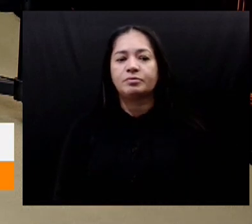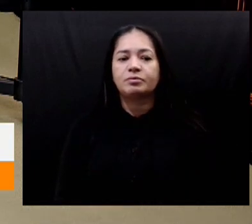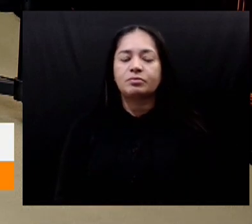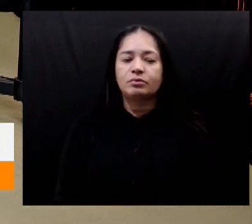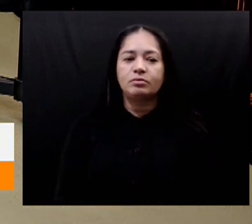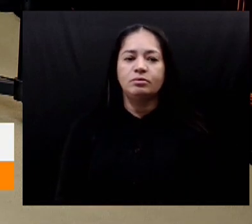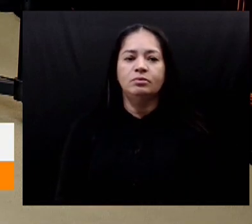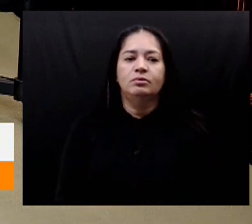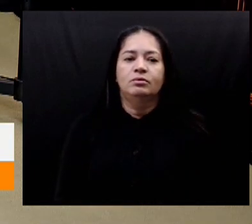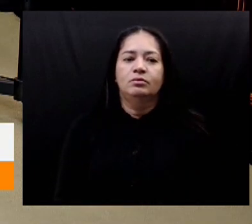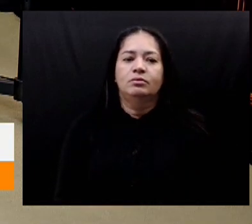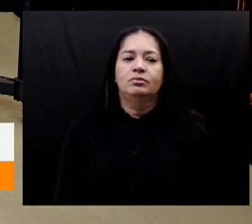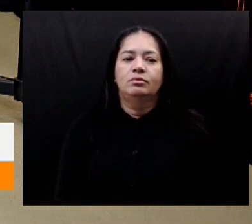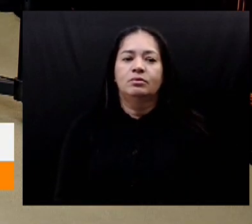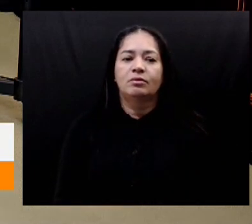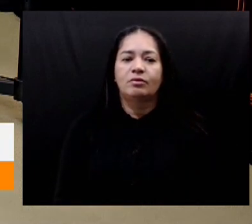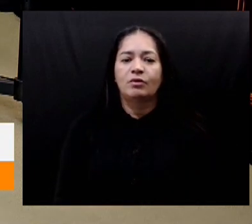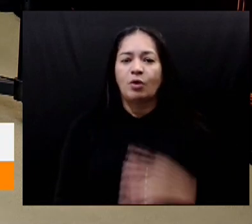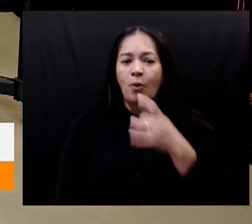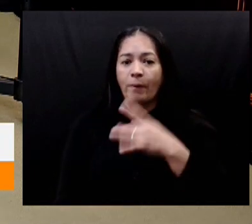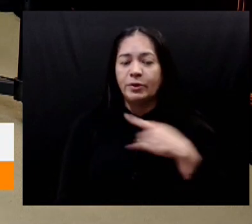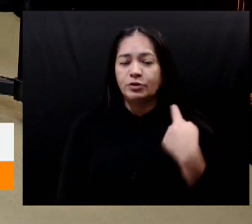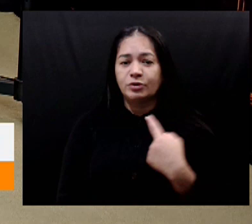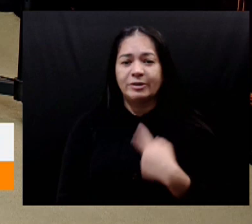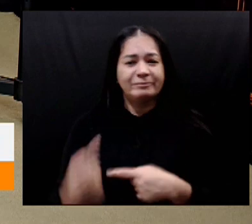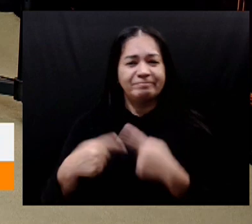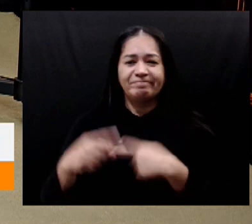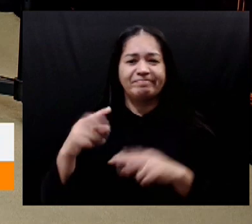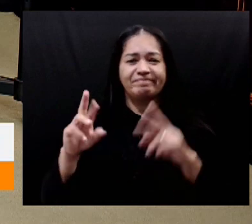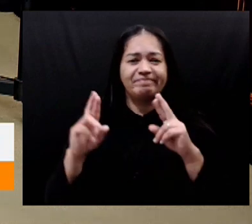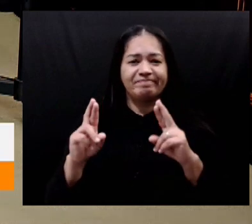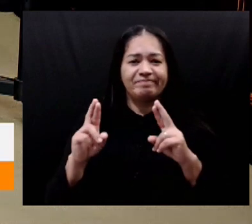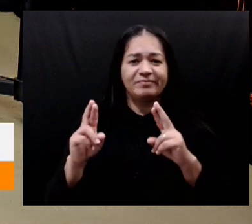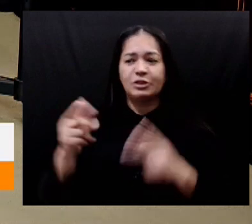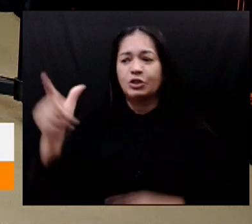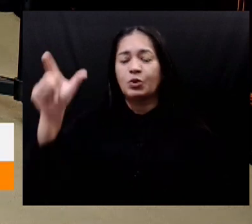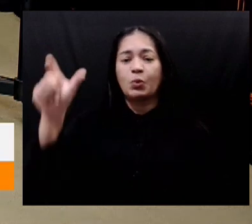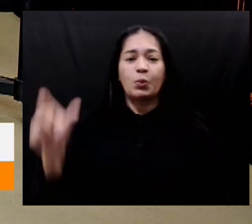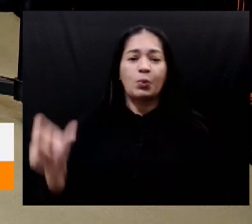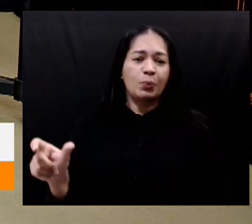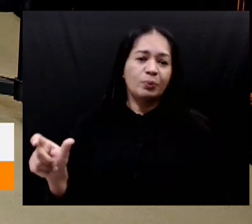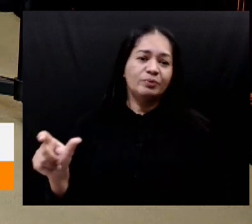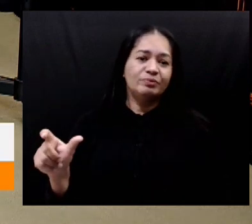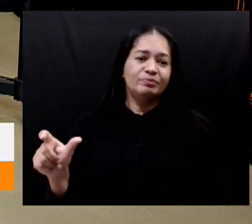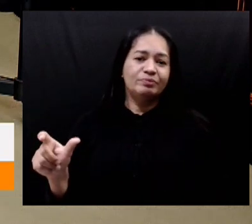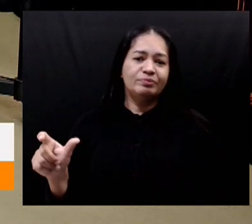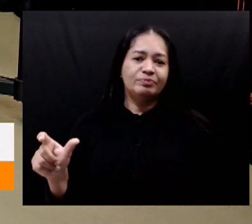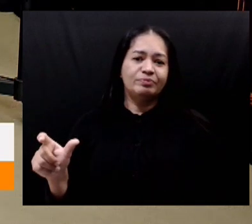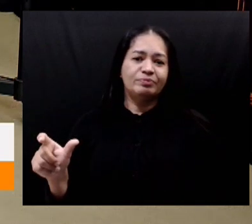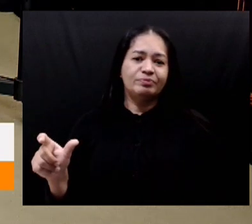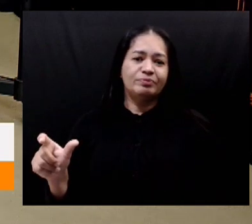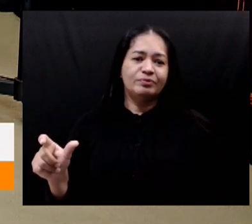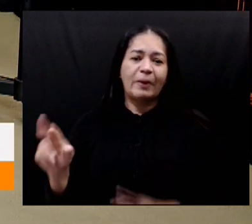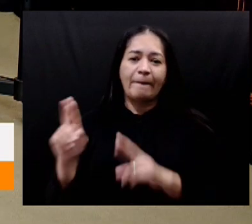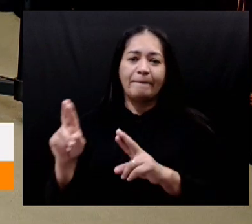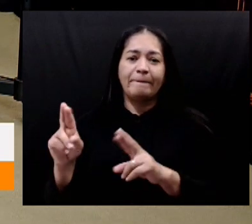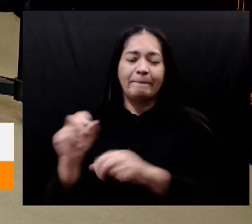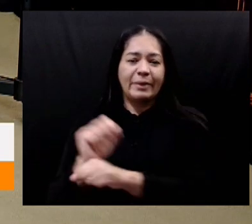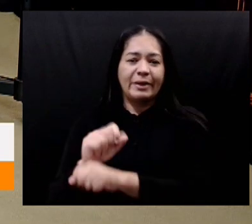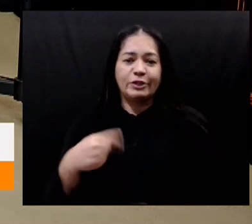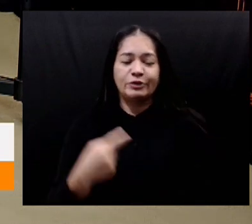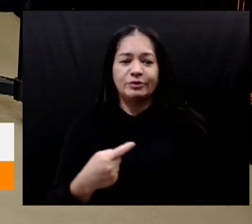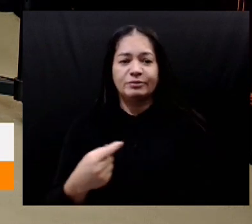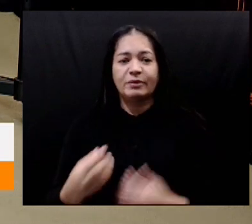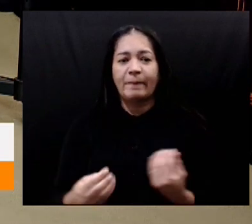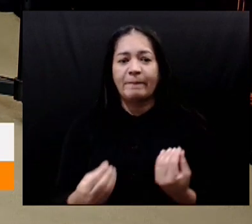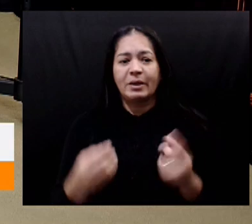o medo da gente não superar a expectativa que o outro tem da gente, né. E aí, no caso da Marina,